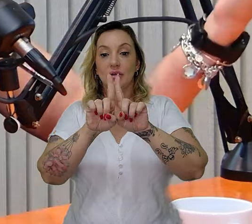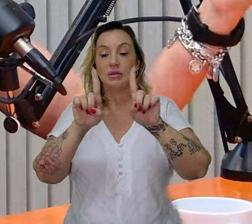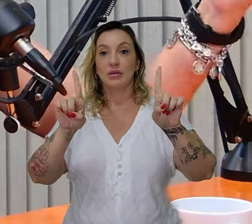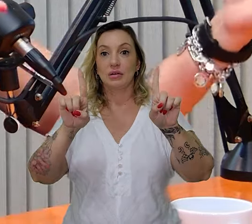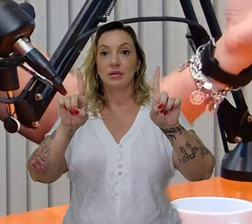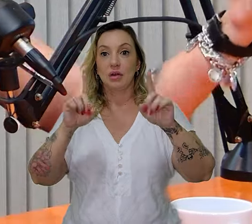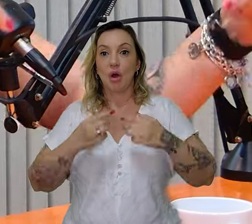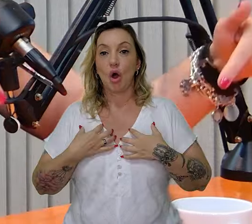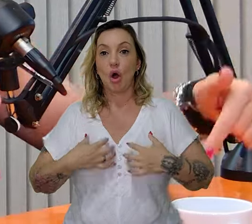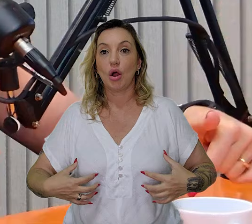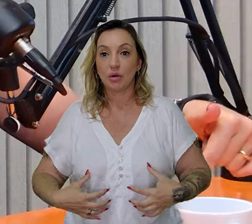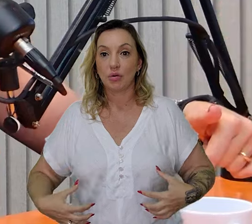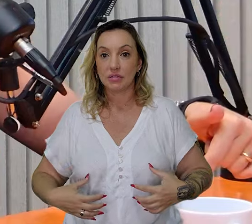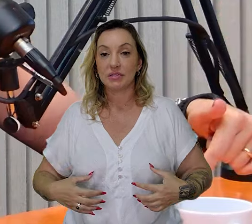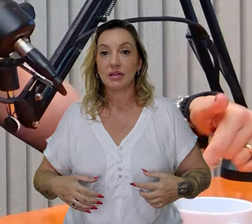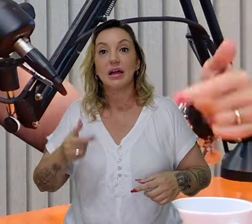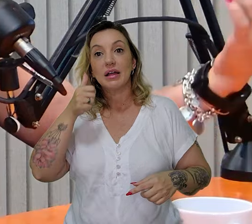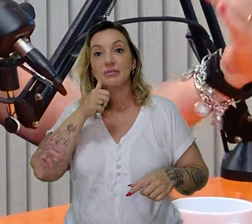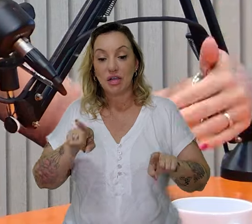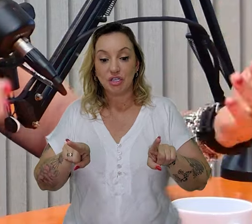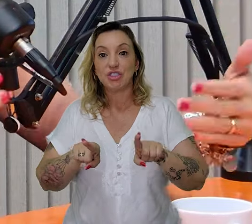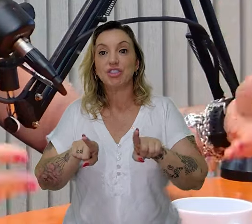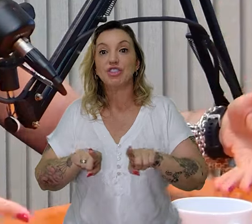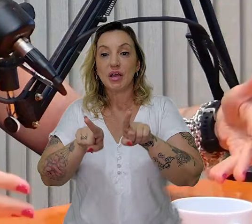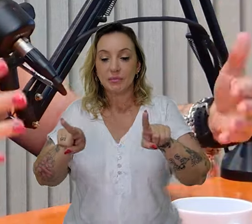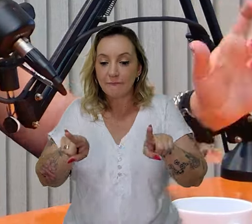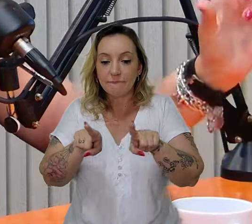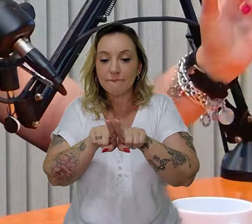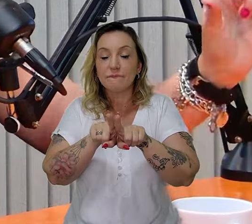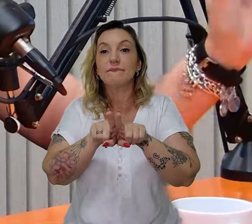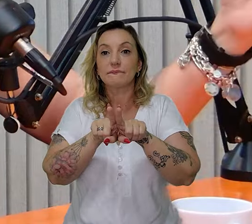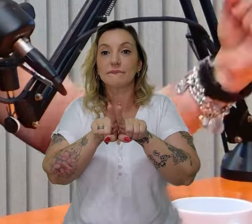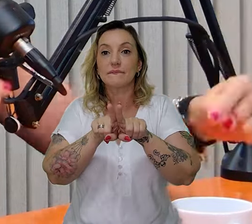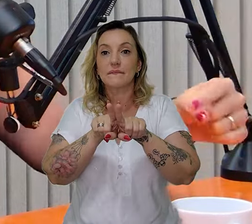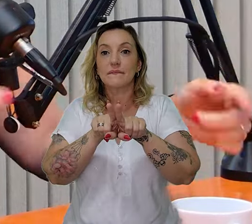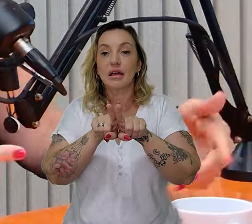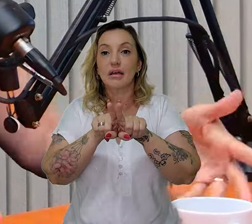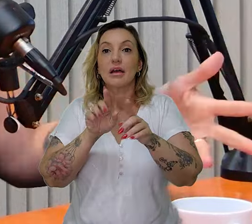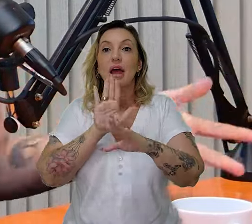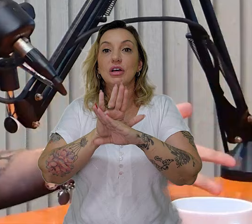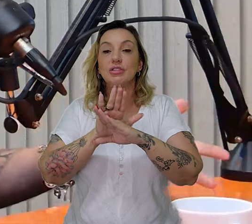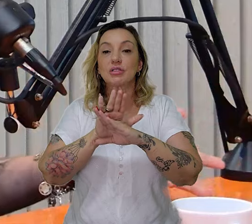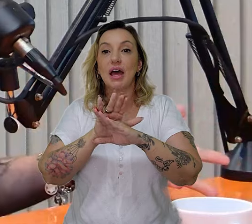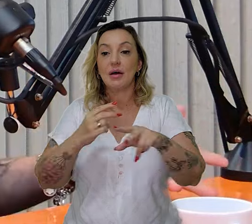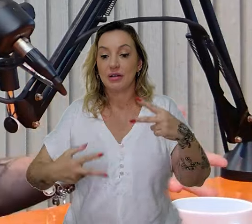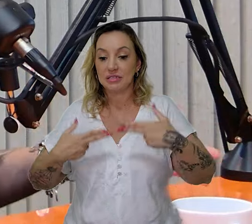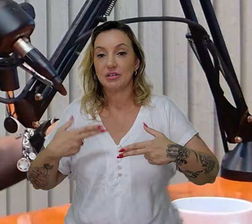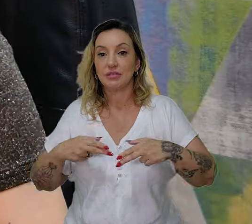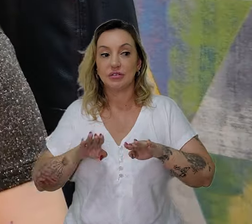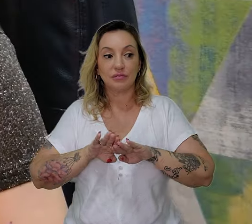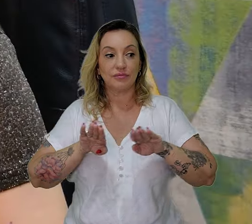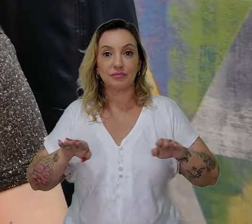imagem dos órgãos das gêmeas né ou da de quem ele tiver operando para que ajudar ali no momento da cirurgia